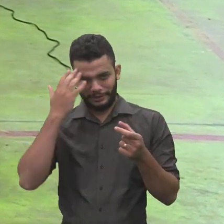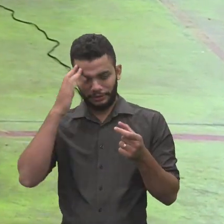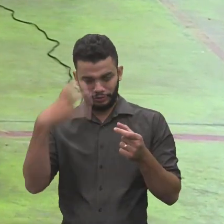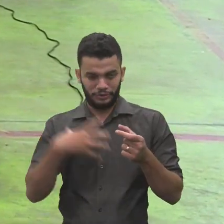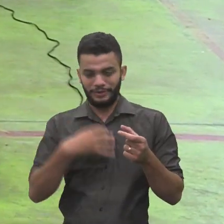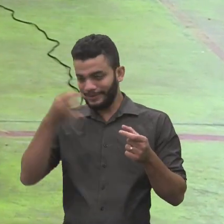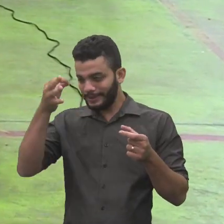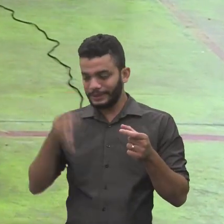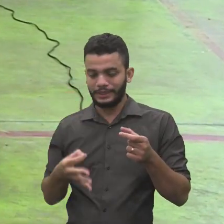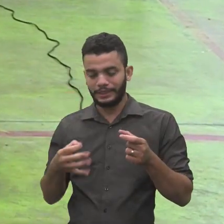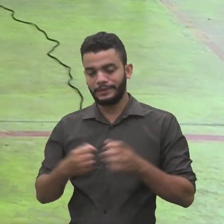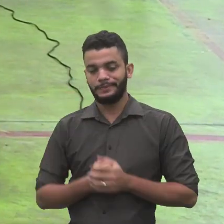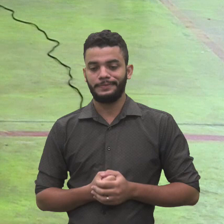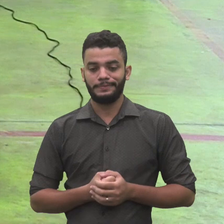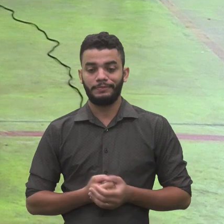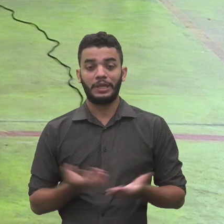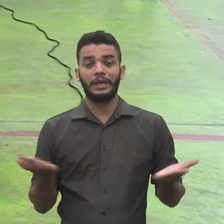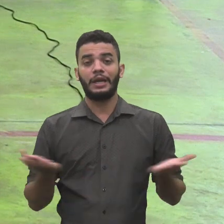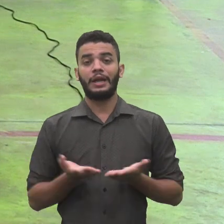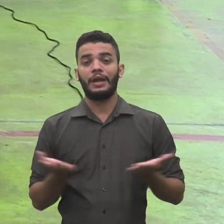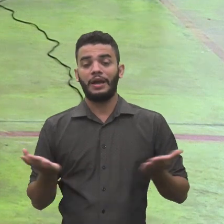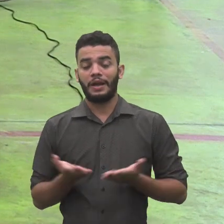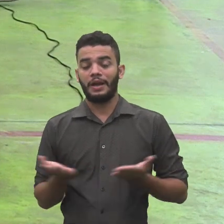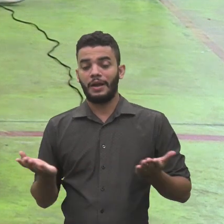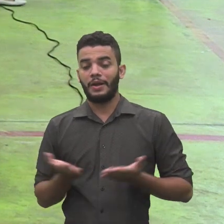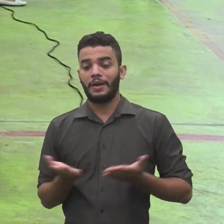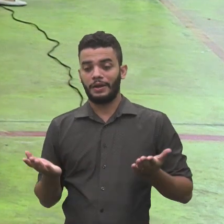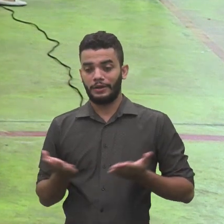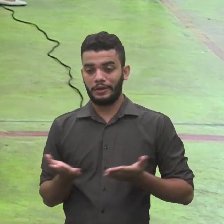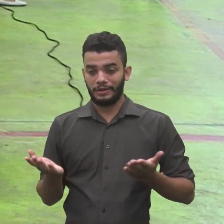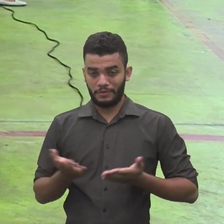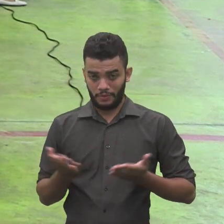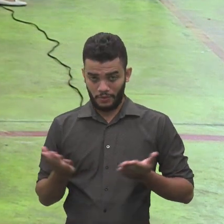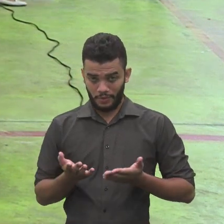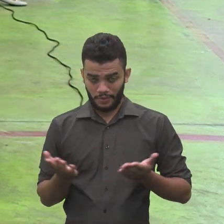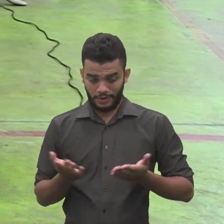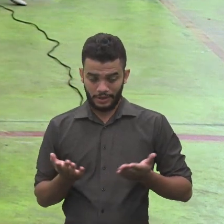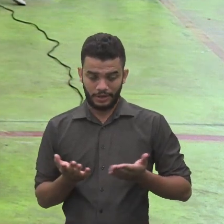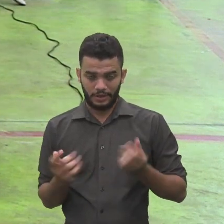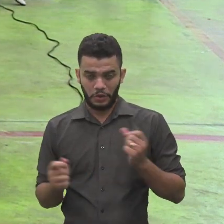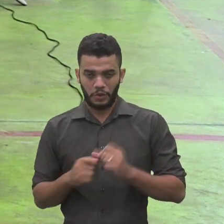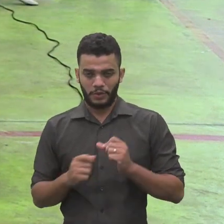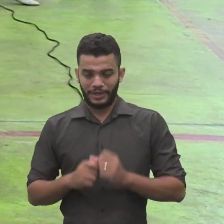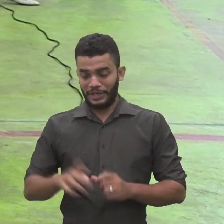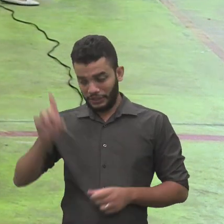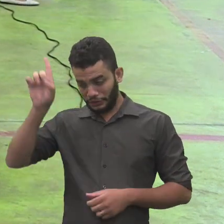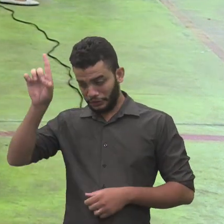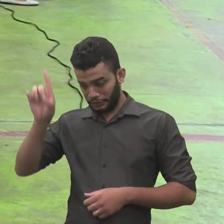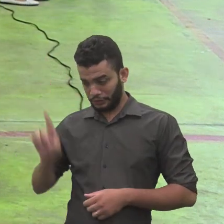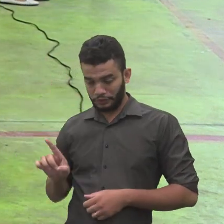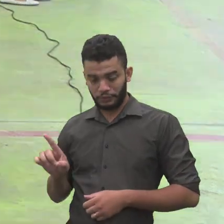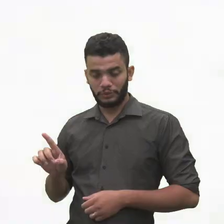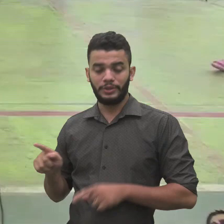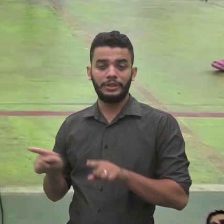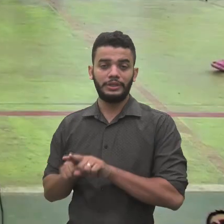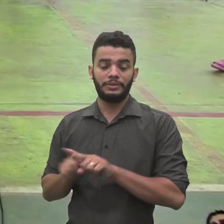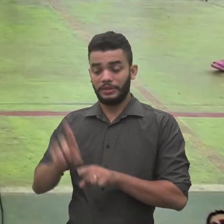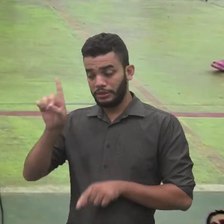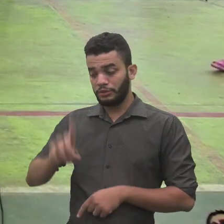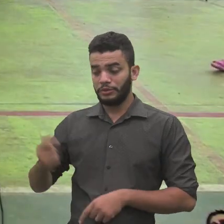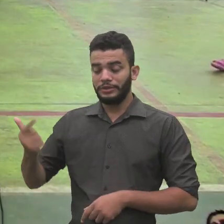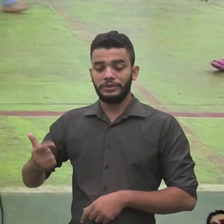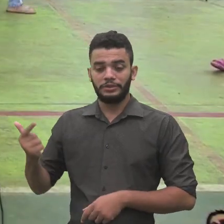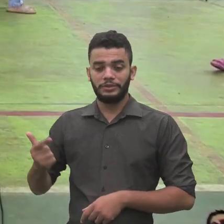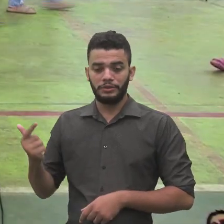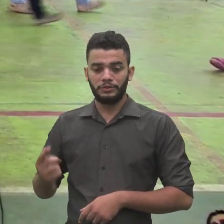Agora, representando a nossa diretora e vice-diretora, é o James e o Pedro Henrique. Gente,